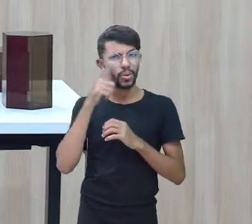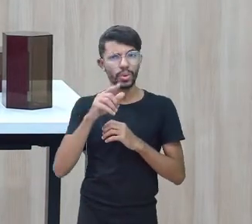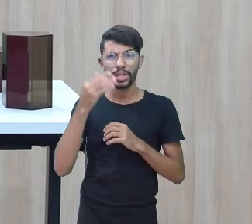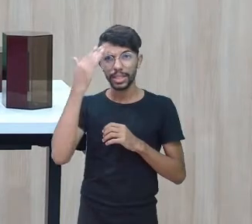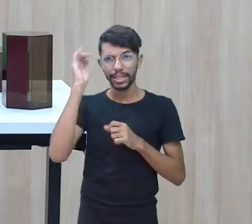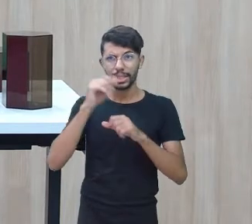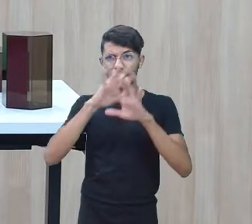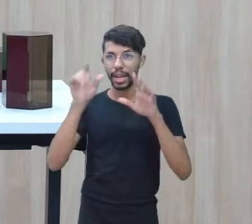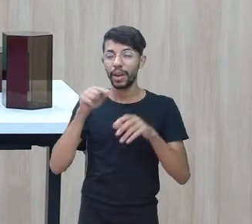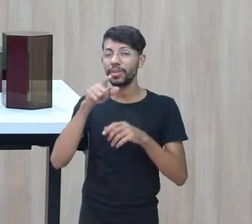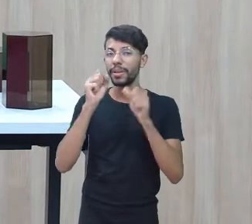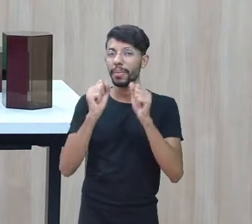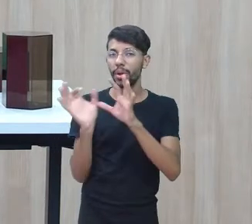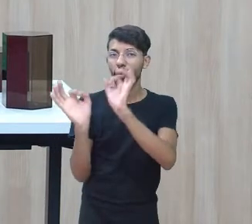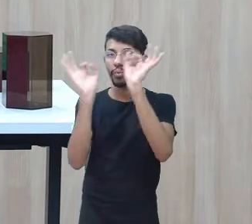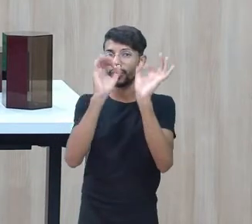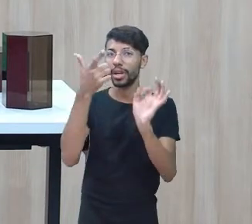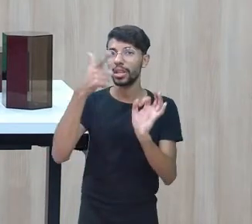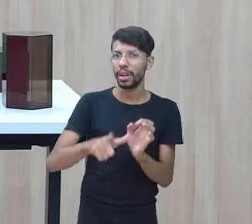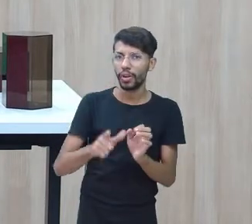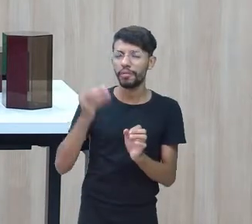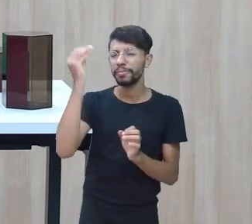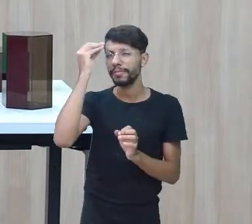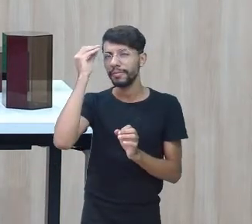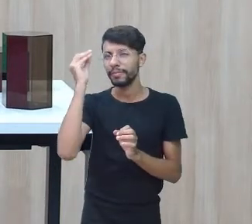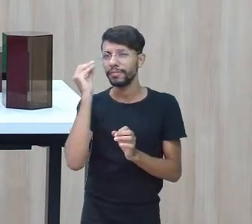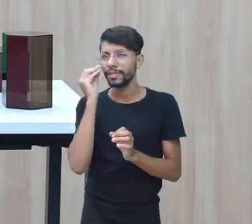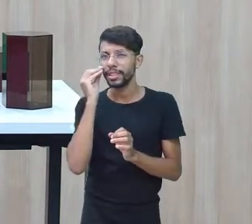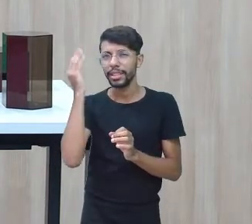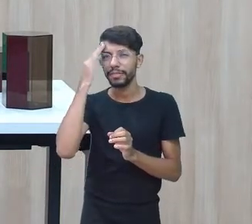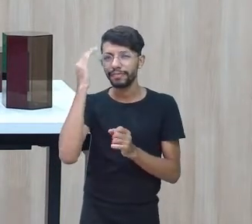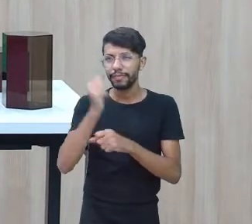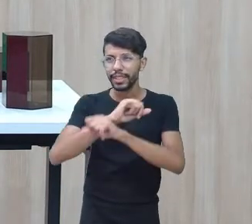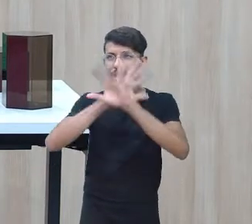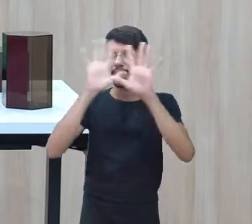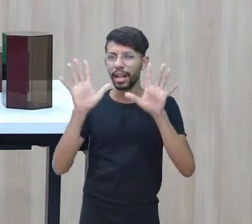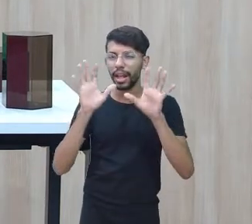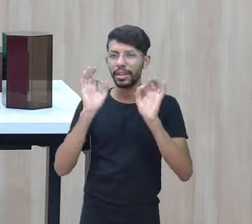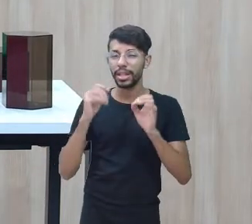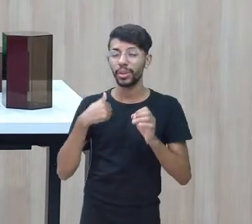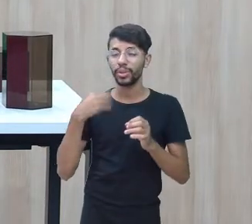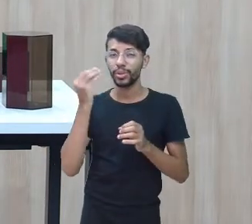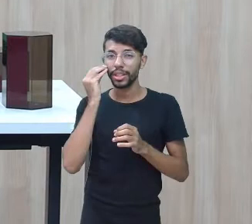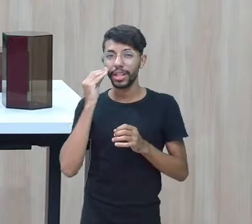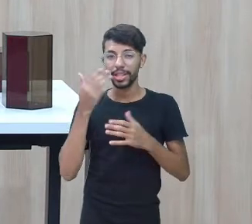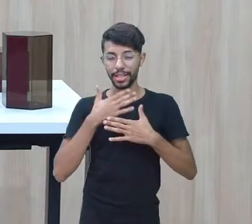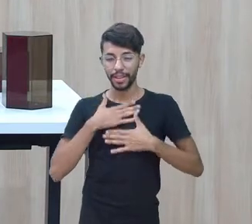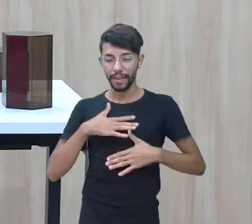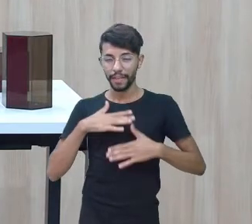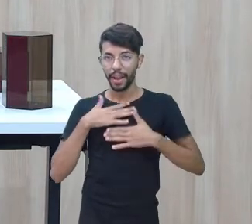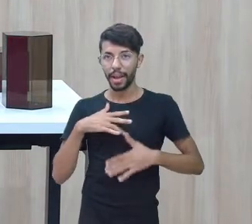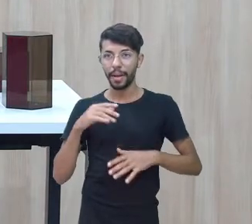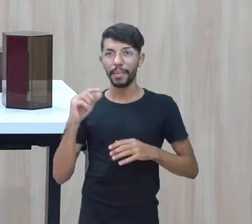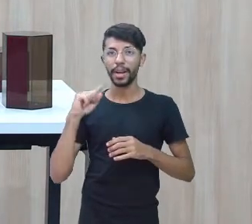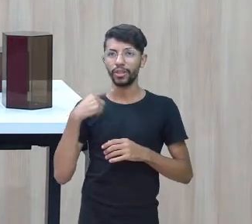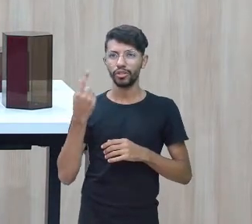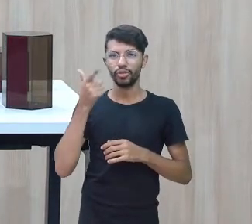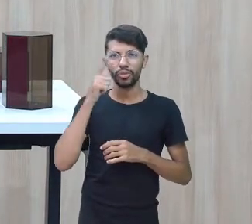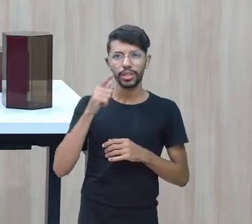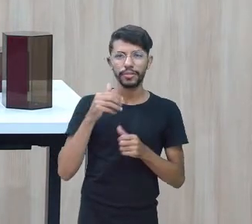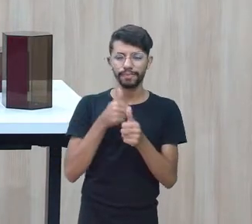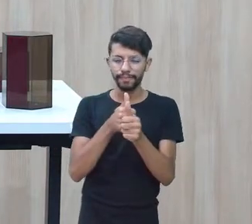tentando explicar bem direitinho, bem devagarinho, para que a gente consiga entender esse raciocínio, tá? E aí a gente já somou esses valores,